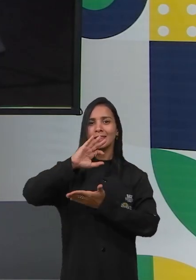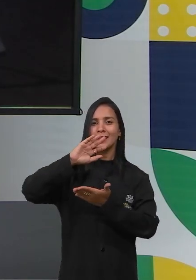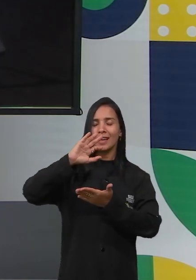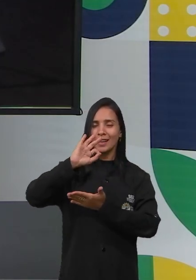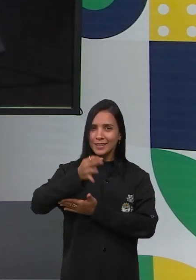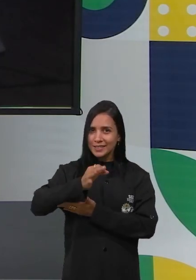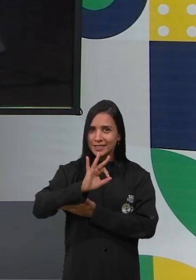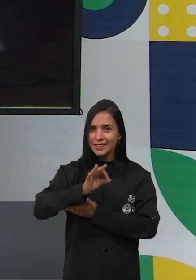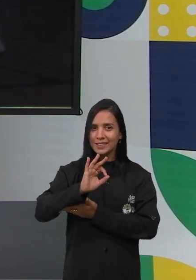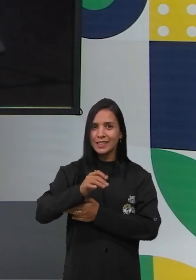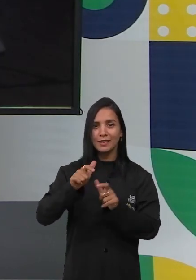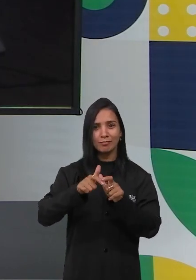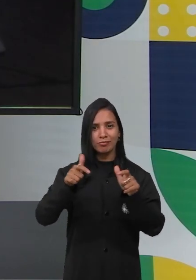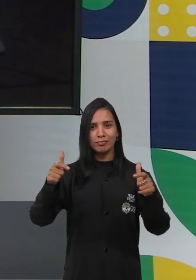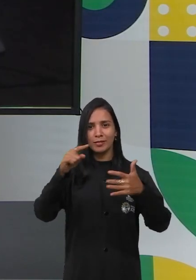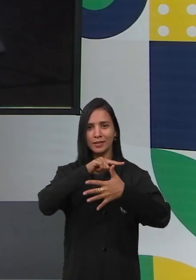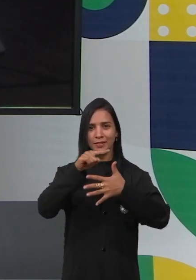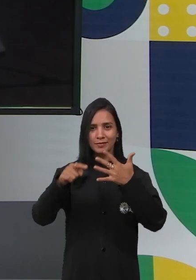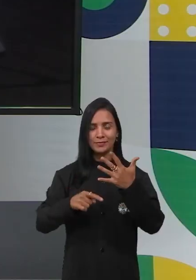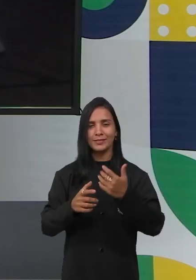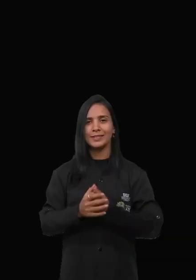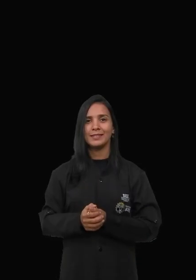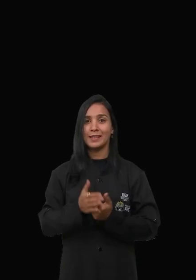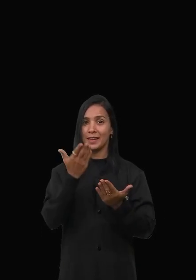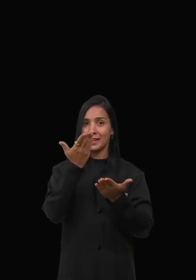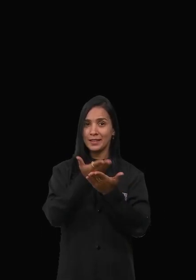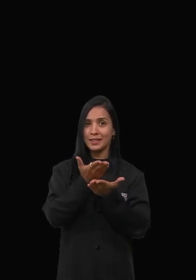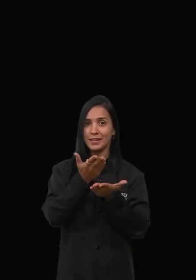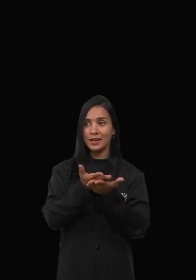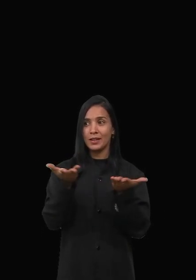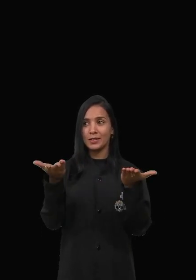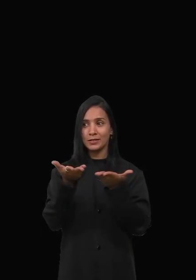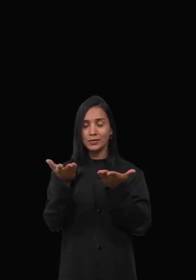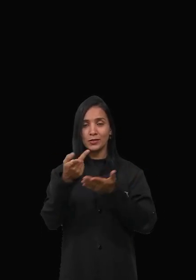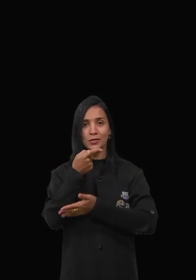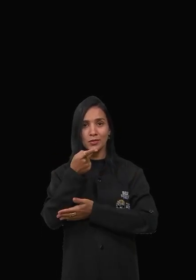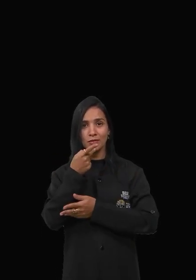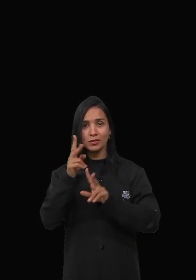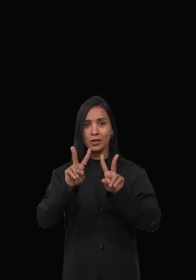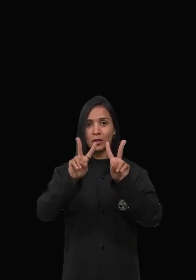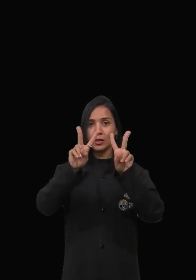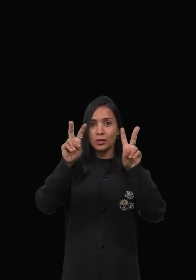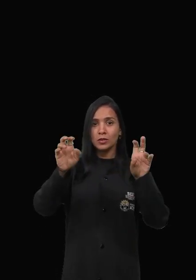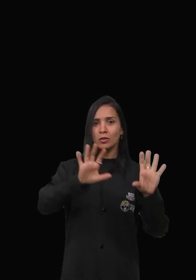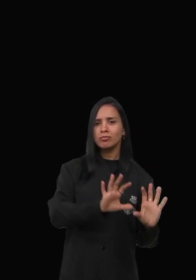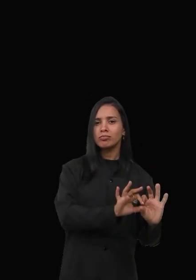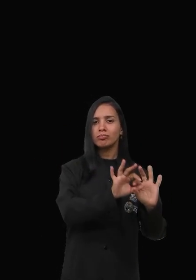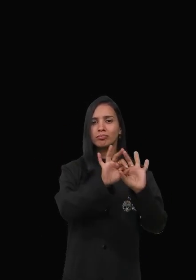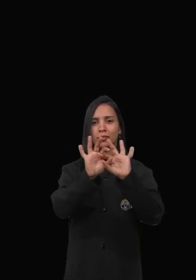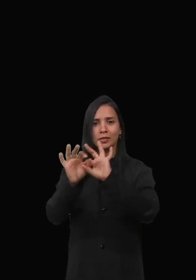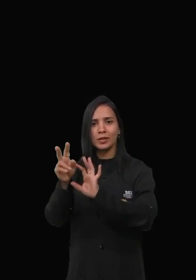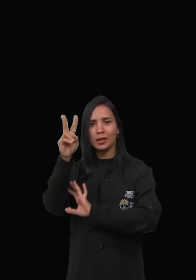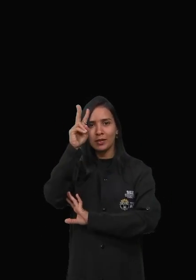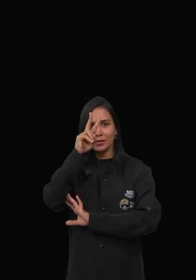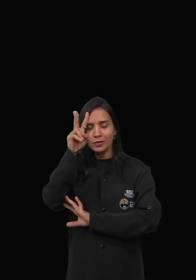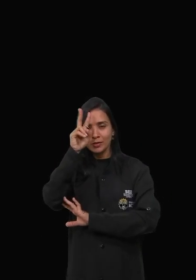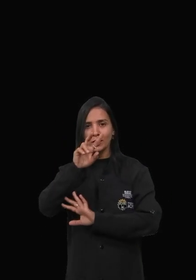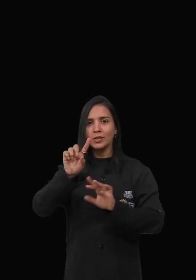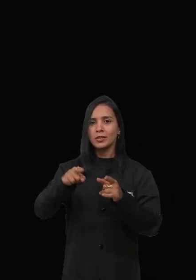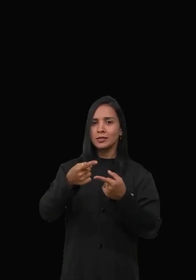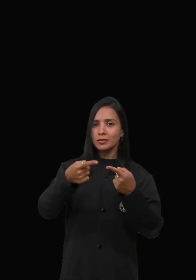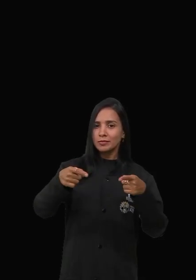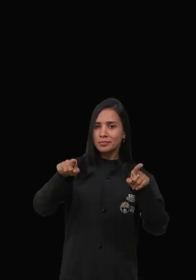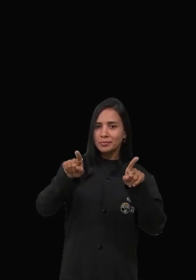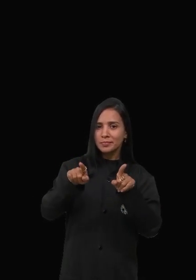do nosso quiz. A nossa aula de hoje falou sobre o contexto histórico de algumas músicas, como Aquarela do